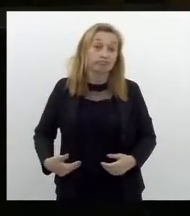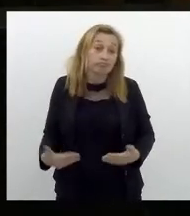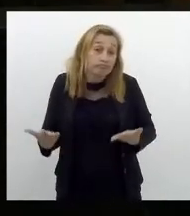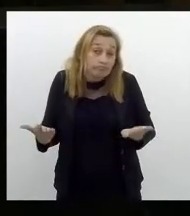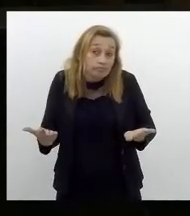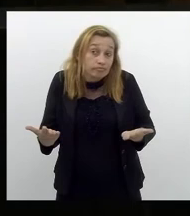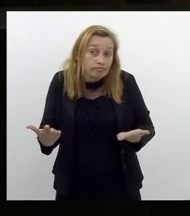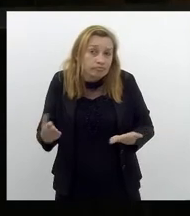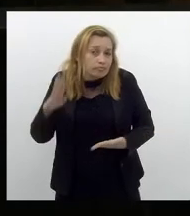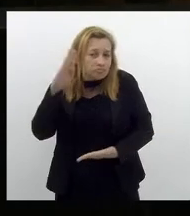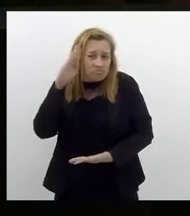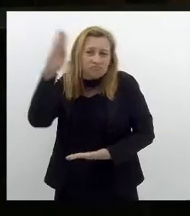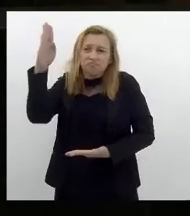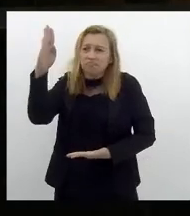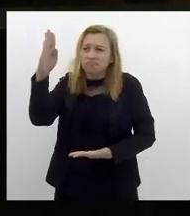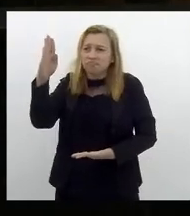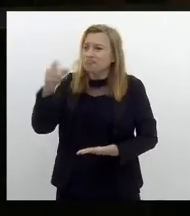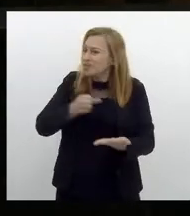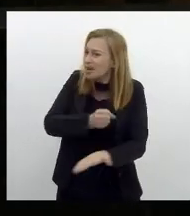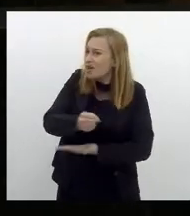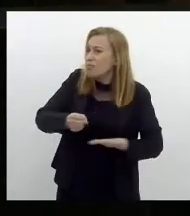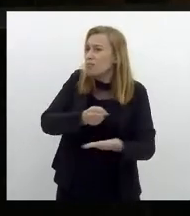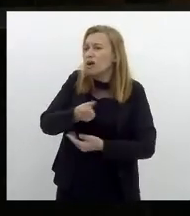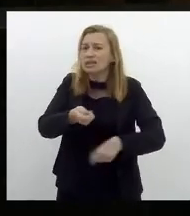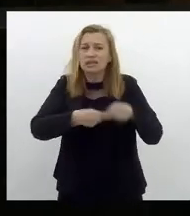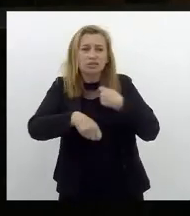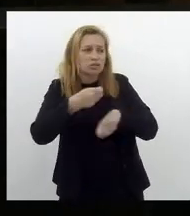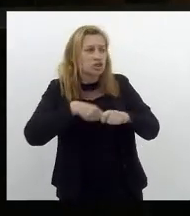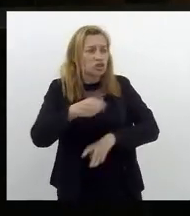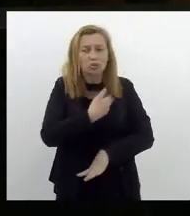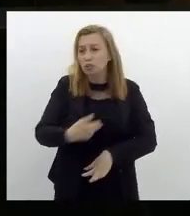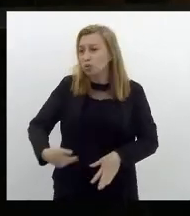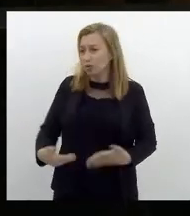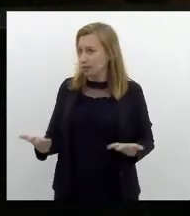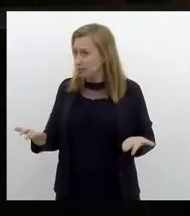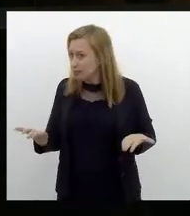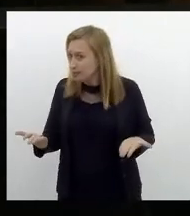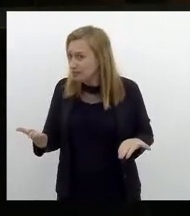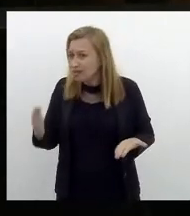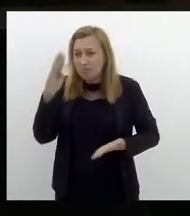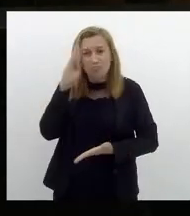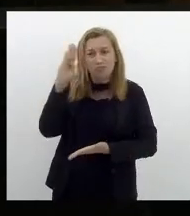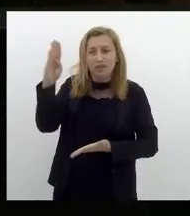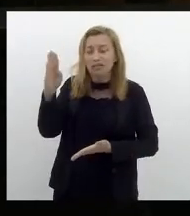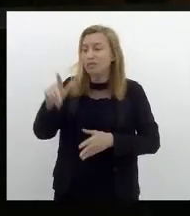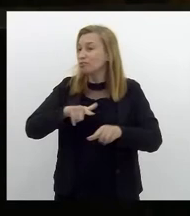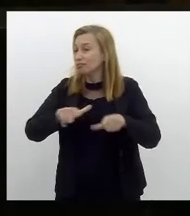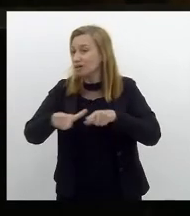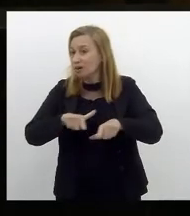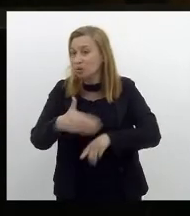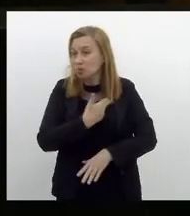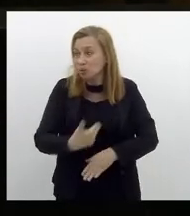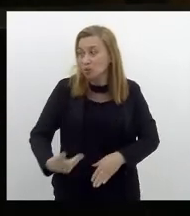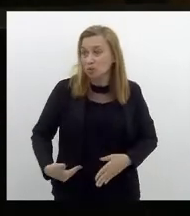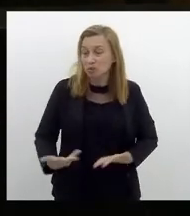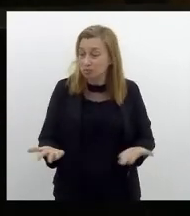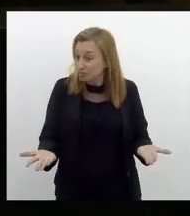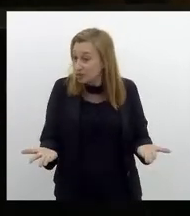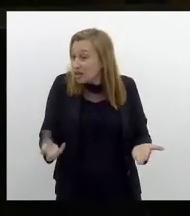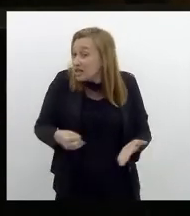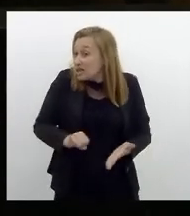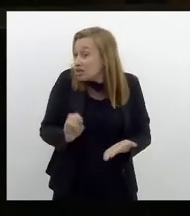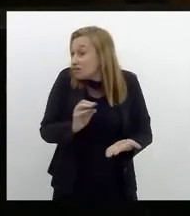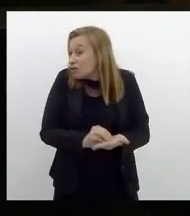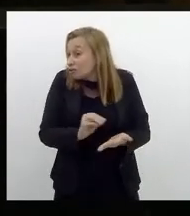Porque esses são os pilares da administração pública, são os pilares do serviço público. Se faltar